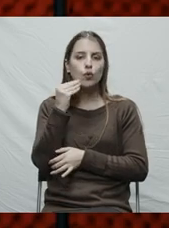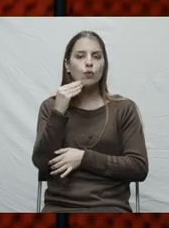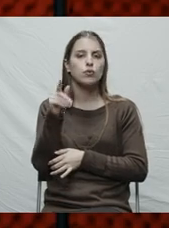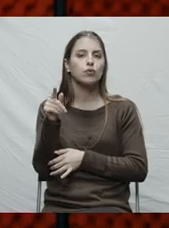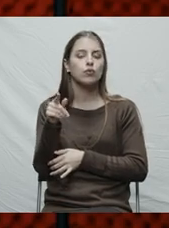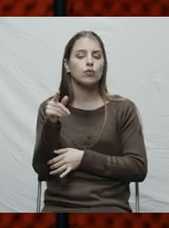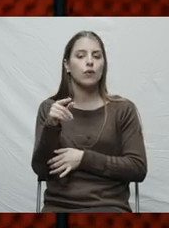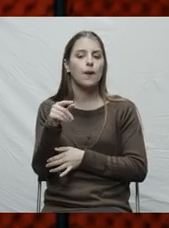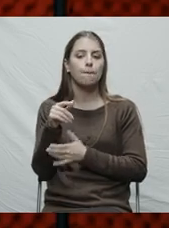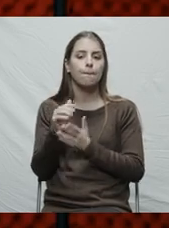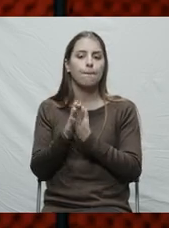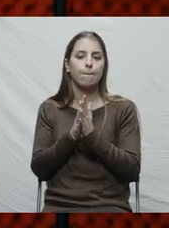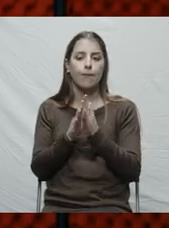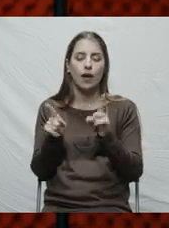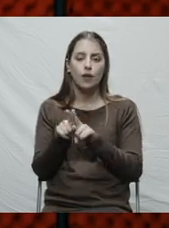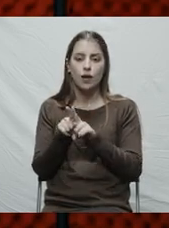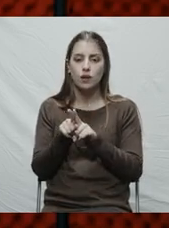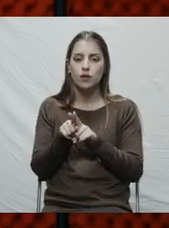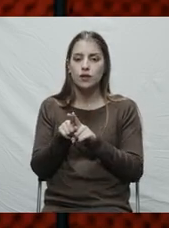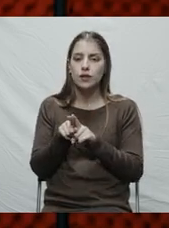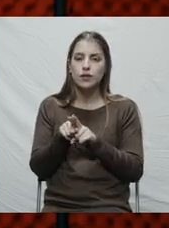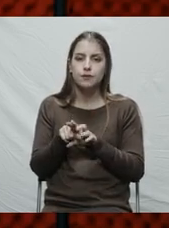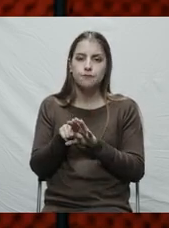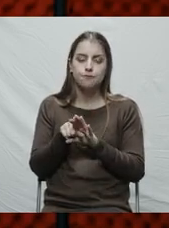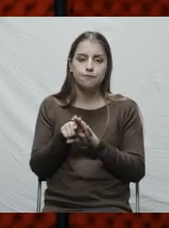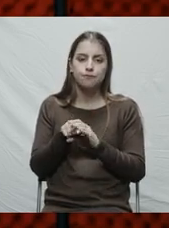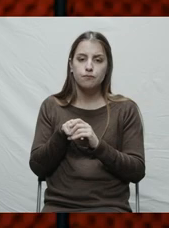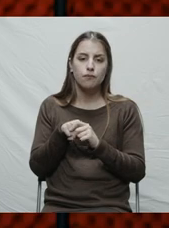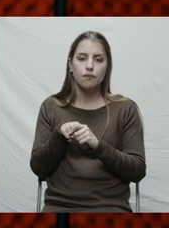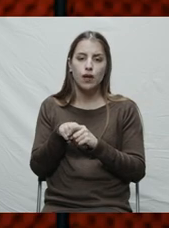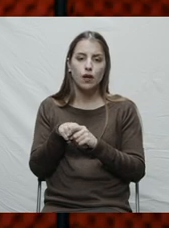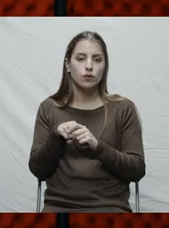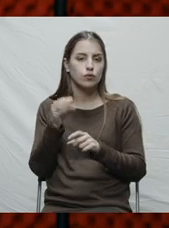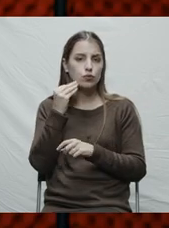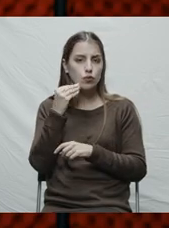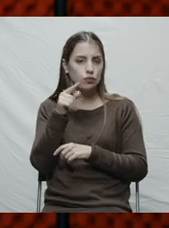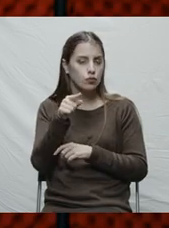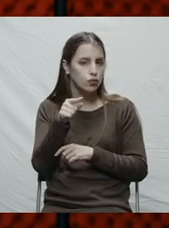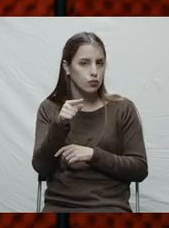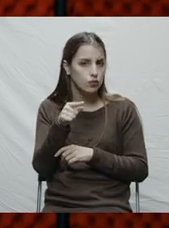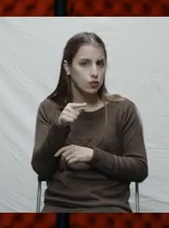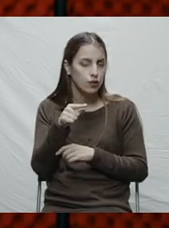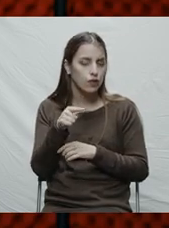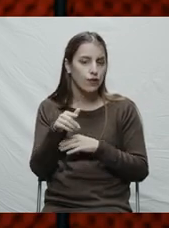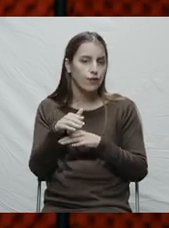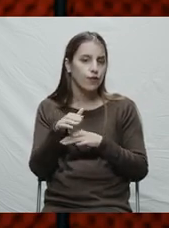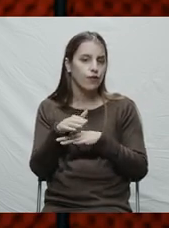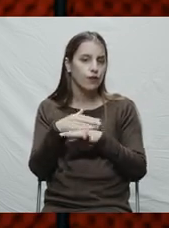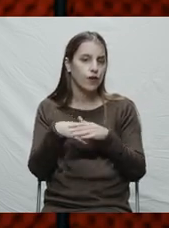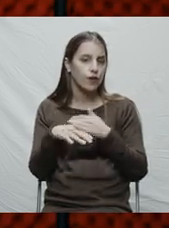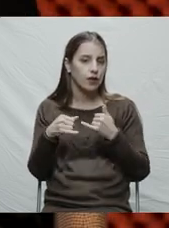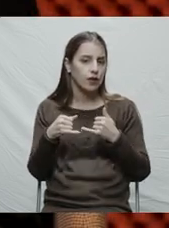como é que te descolas um pouco de uma academia para uma experimentação? Cá tu escrevias a experimentação no próprio estúdio, após as aulas